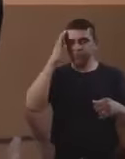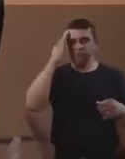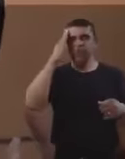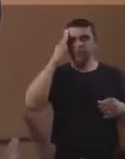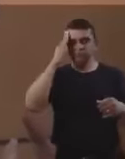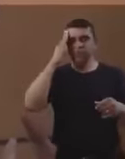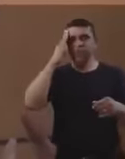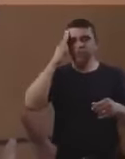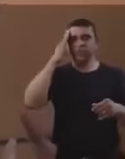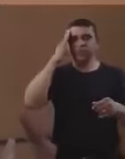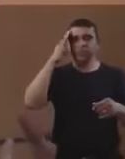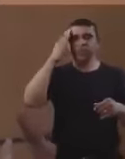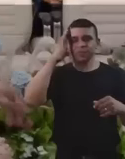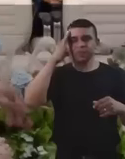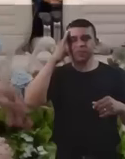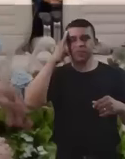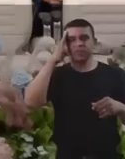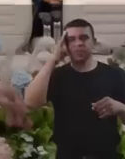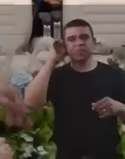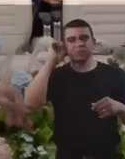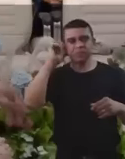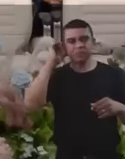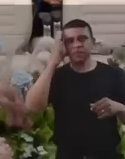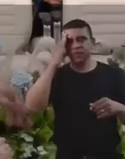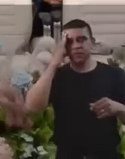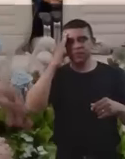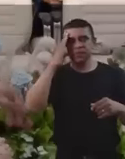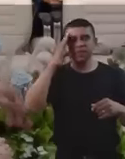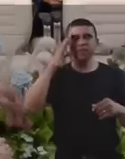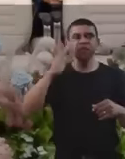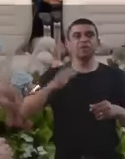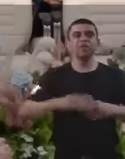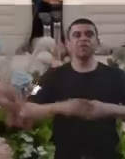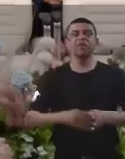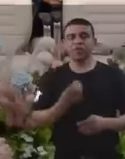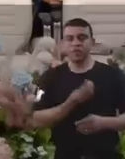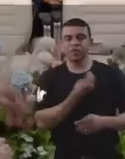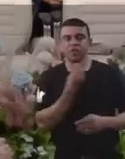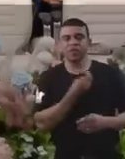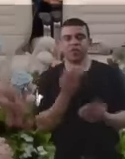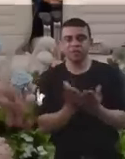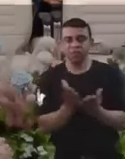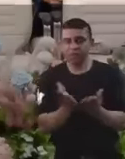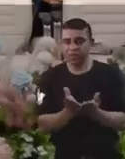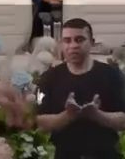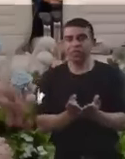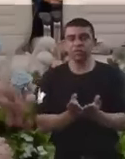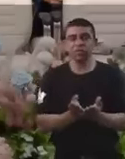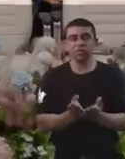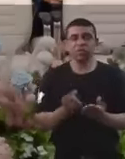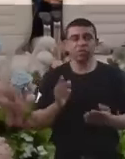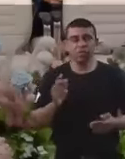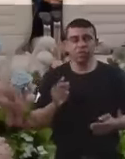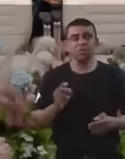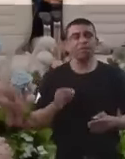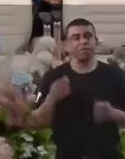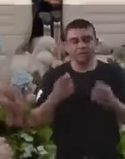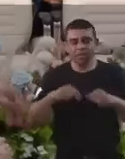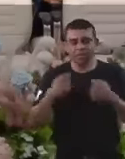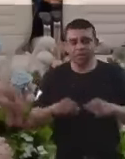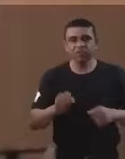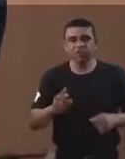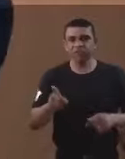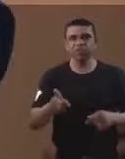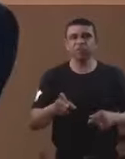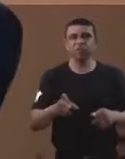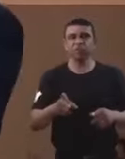ser exercido. Vivemos nesse equilíbrio. Jesus valoriza os discípulos, a despeito de uma